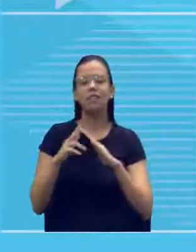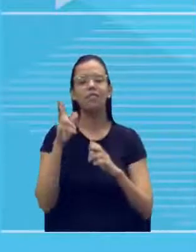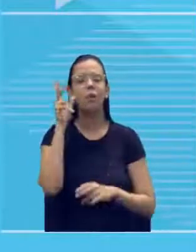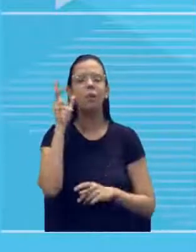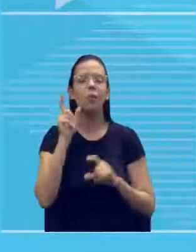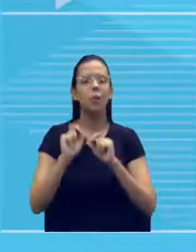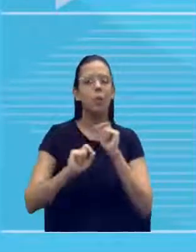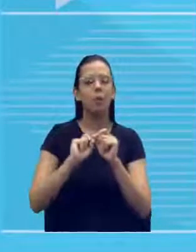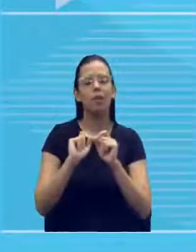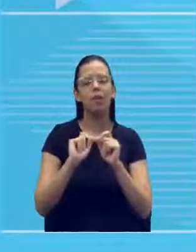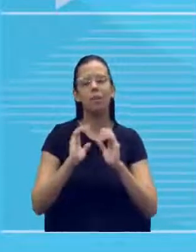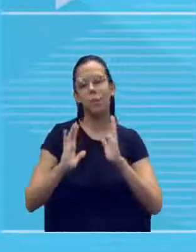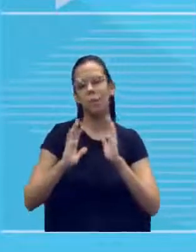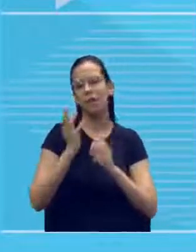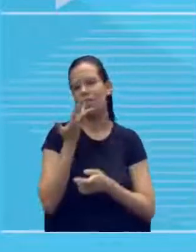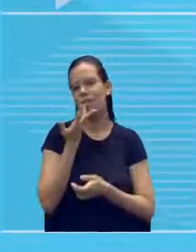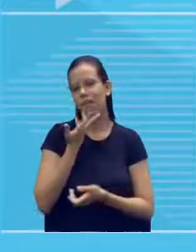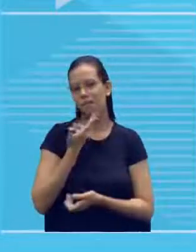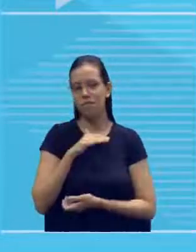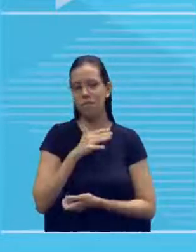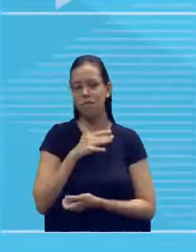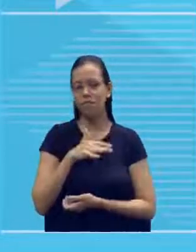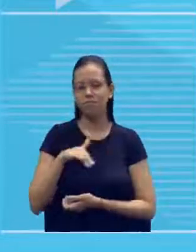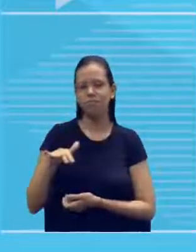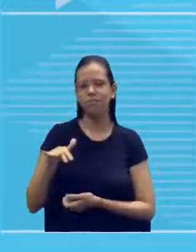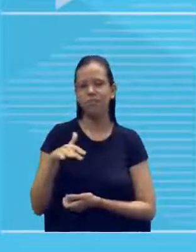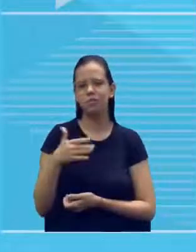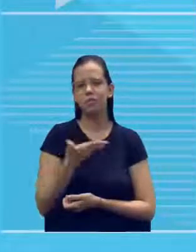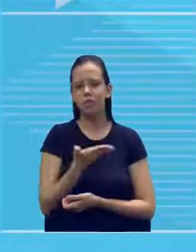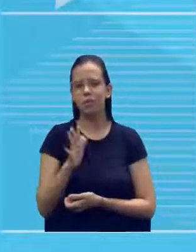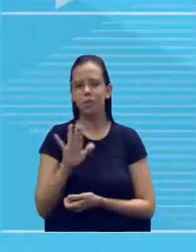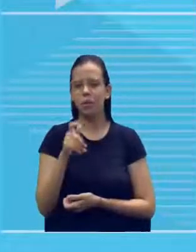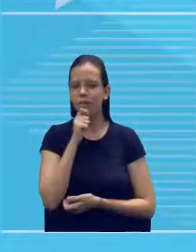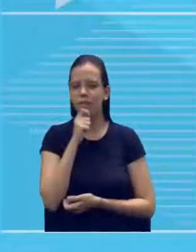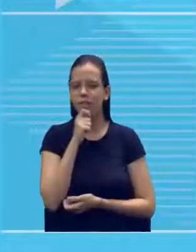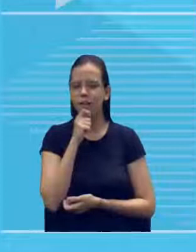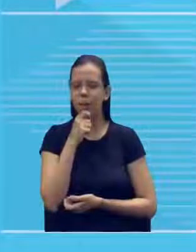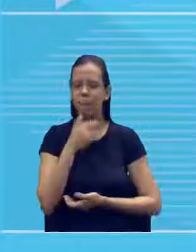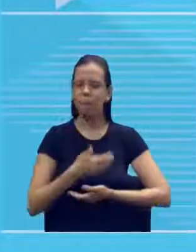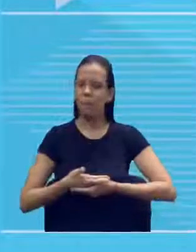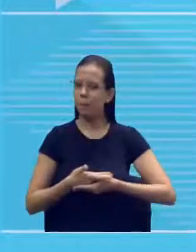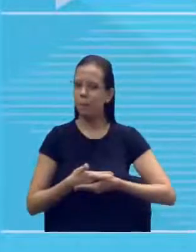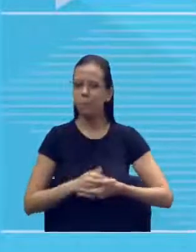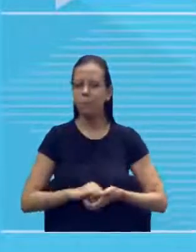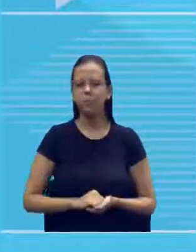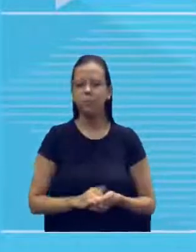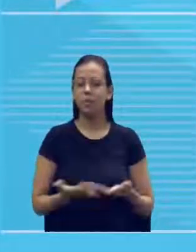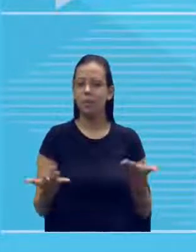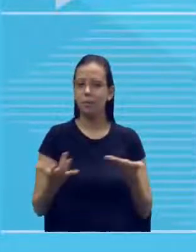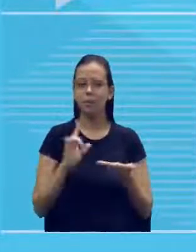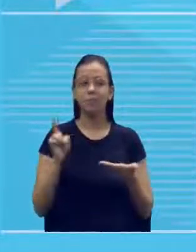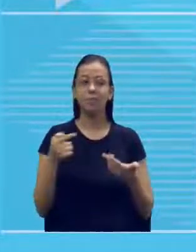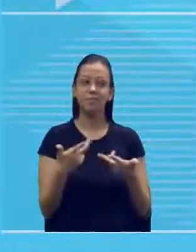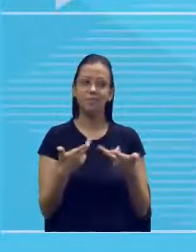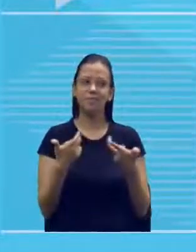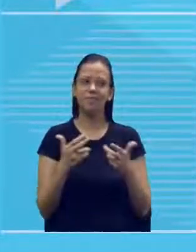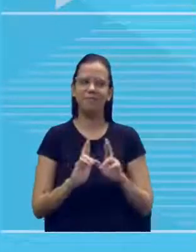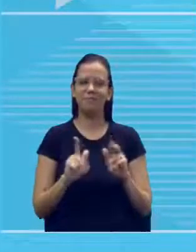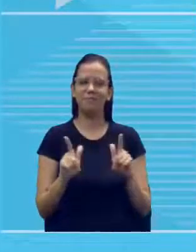aí no período da infância de vocês, né? Quando eram bebezinhos? Eita, agora sim nós vamos ver a diferença, viu?